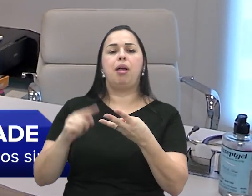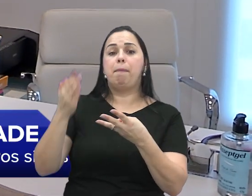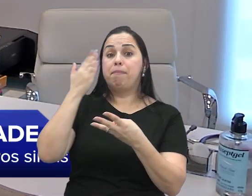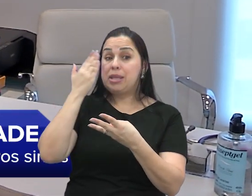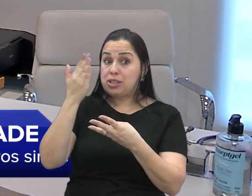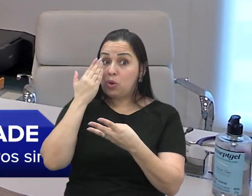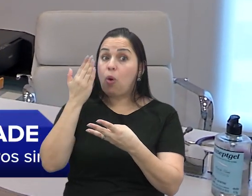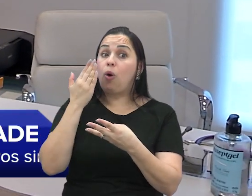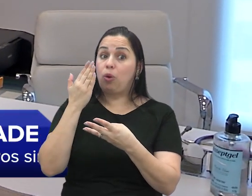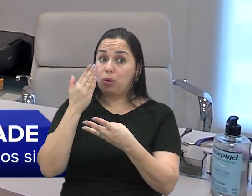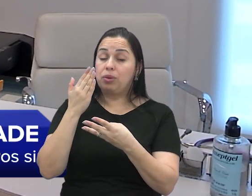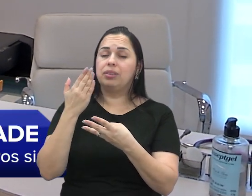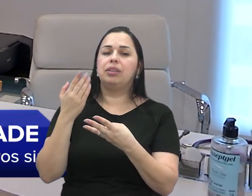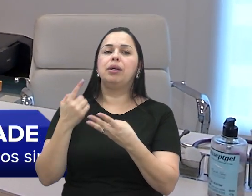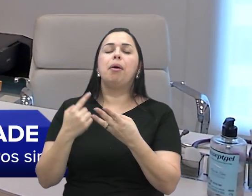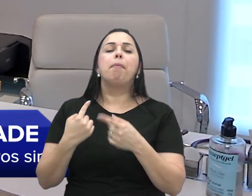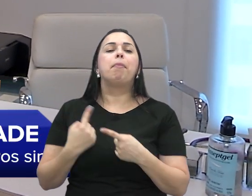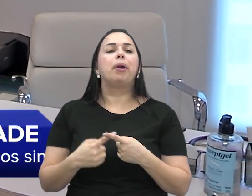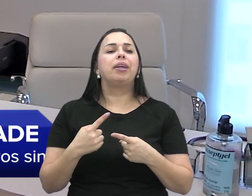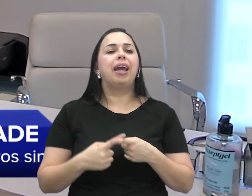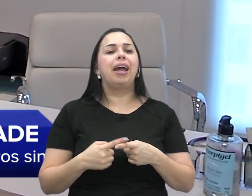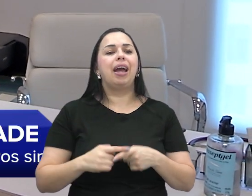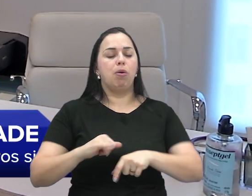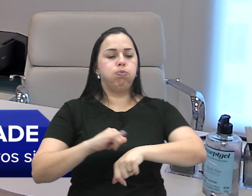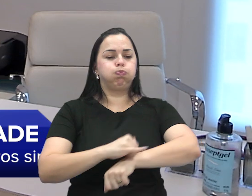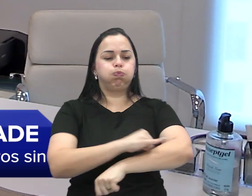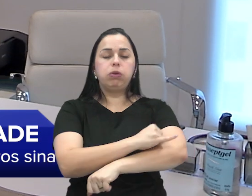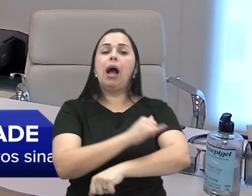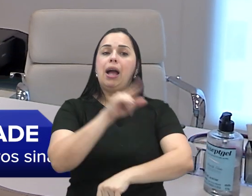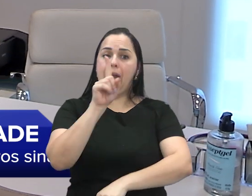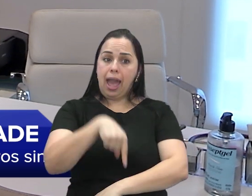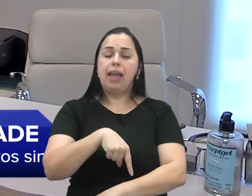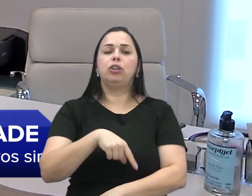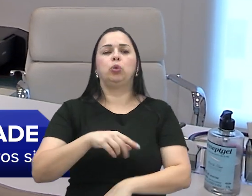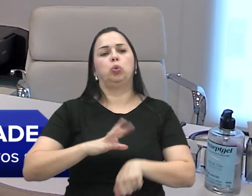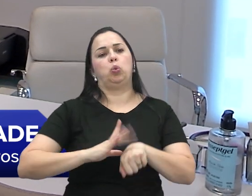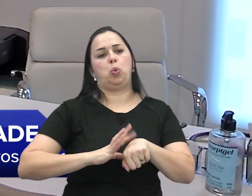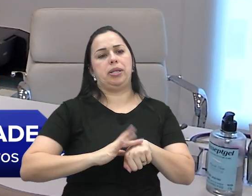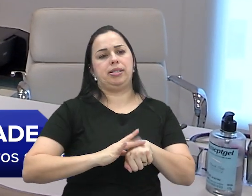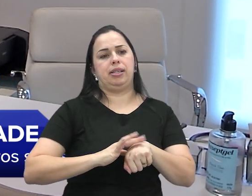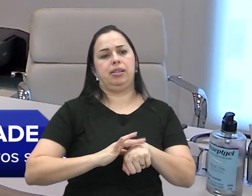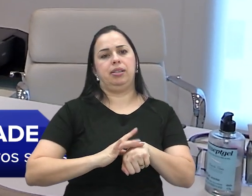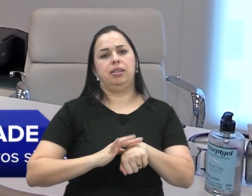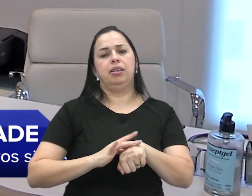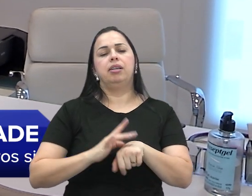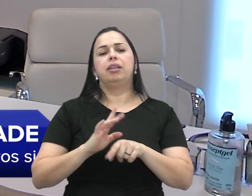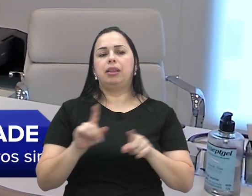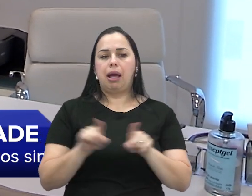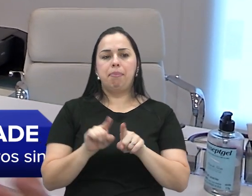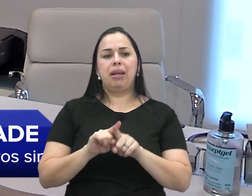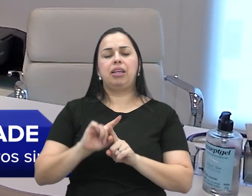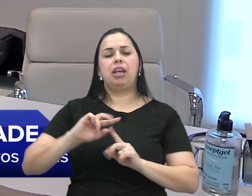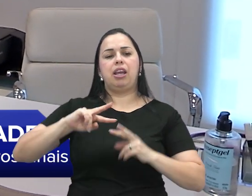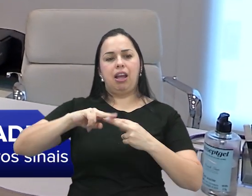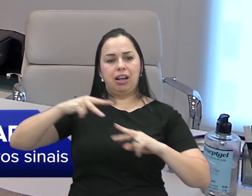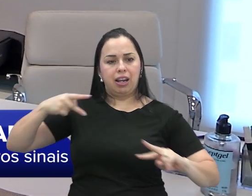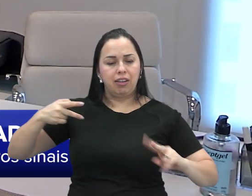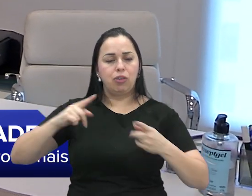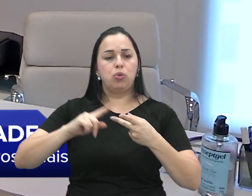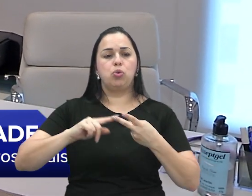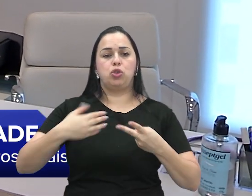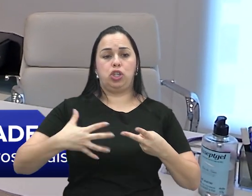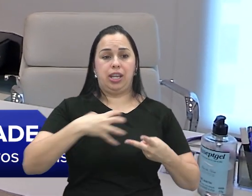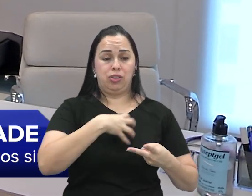físico, psicólogo em muitos casos, né? Porque a obesidade é uma doença multifatorial. Então, a gente vai envolver questões genéticas, questões de estilo